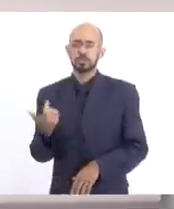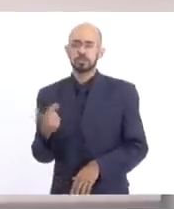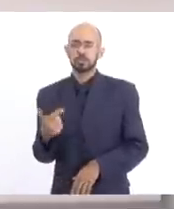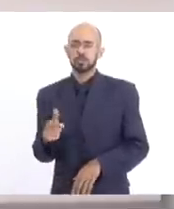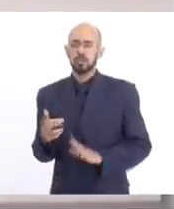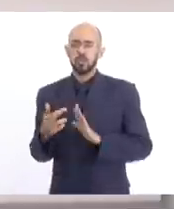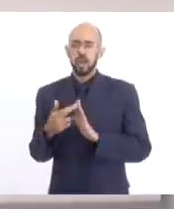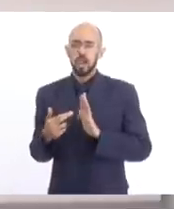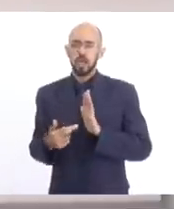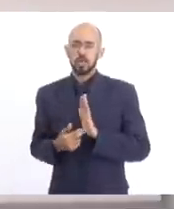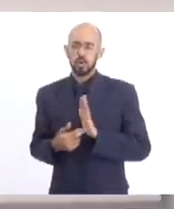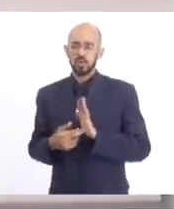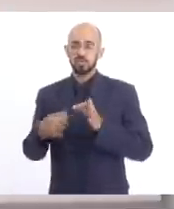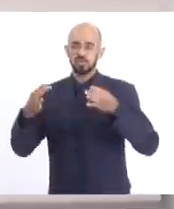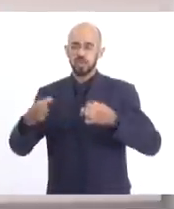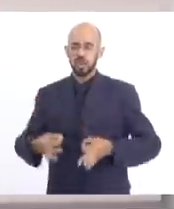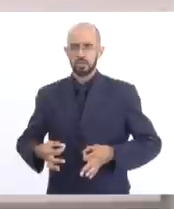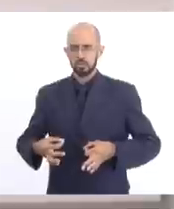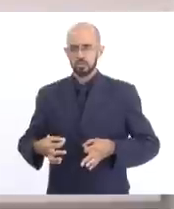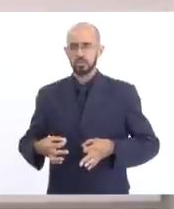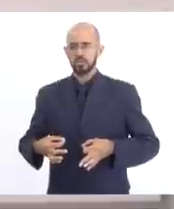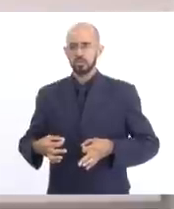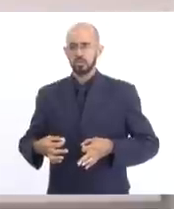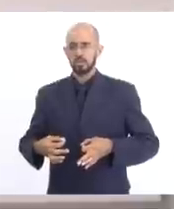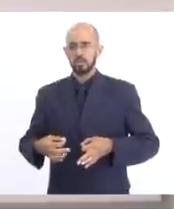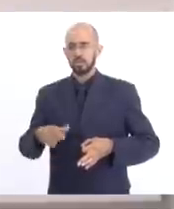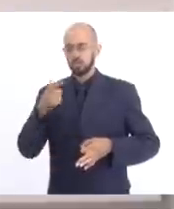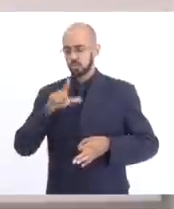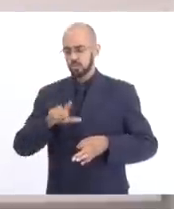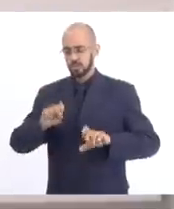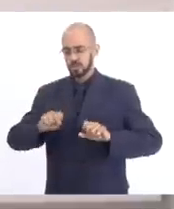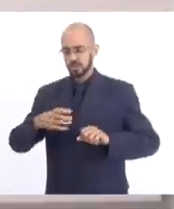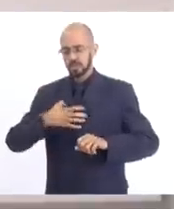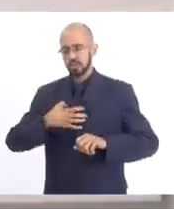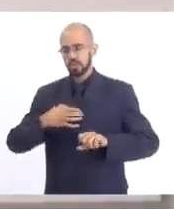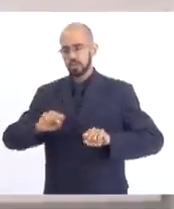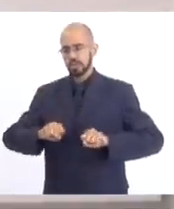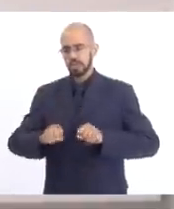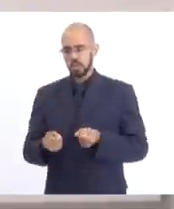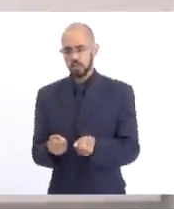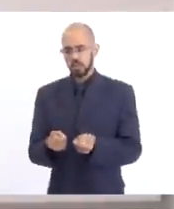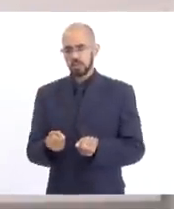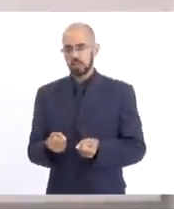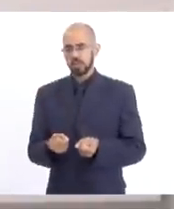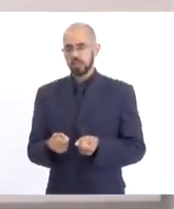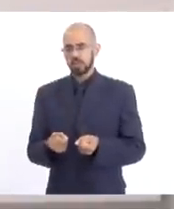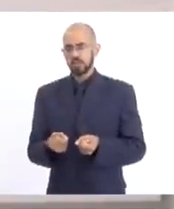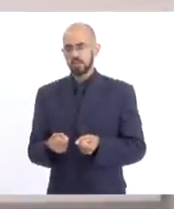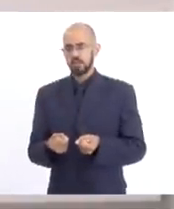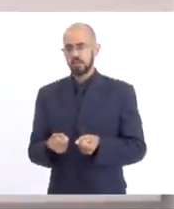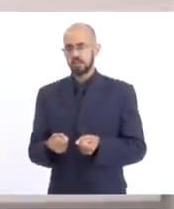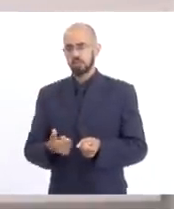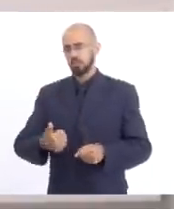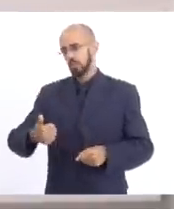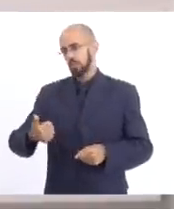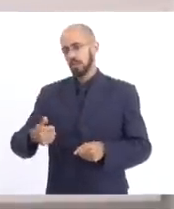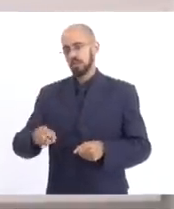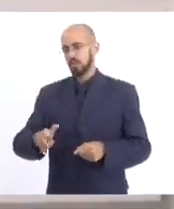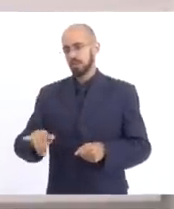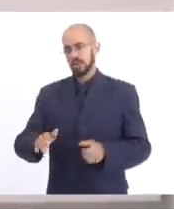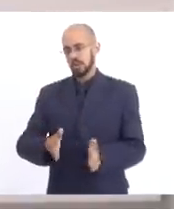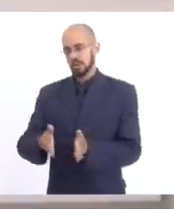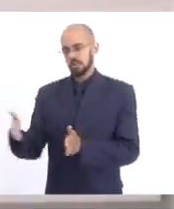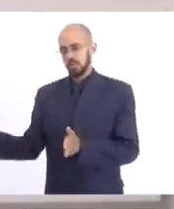relatório bem conciso, que nos dê segurança da dificuldade, primeiro, não terá mais a prorrogação, segundo a